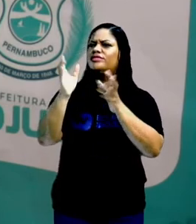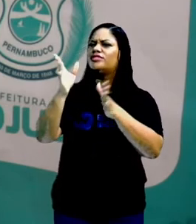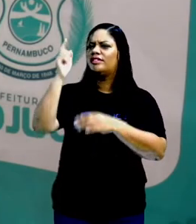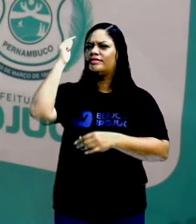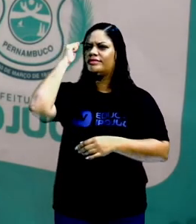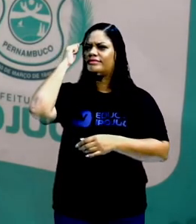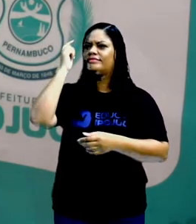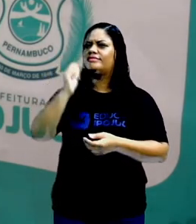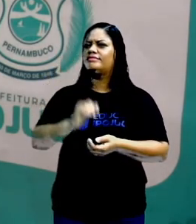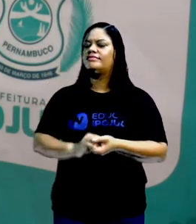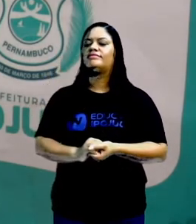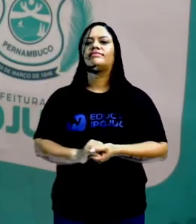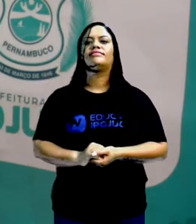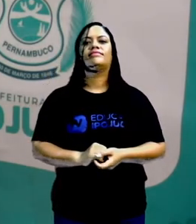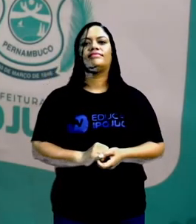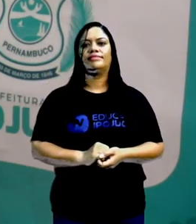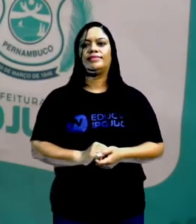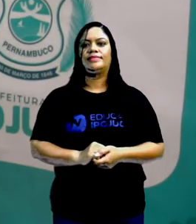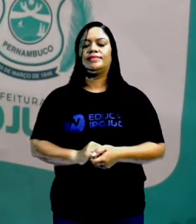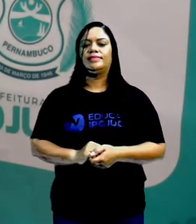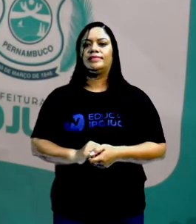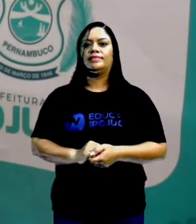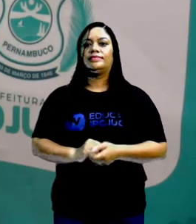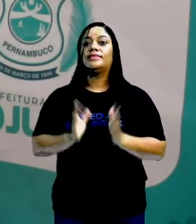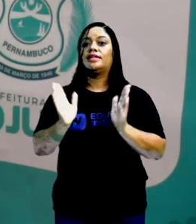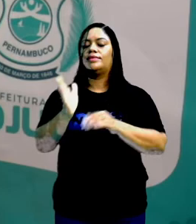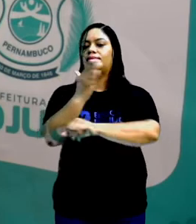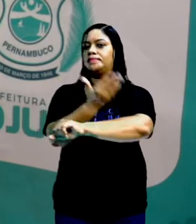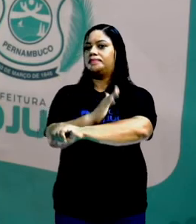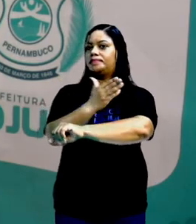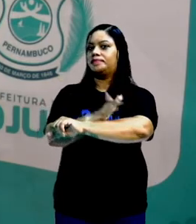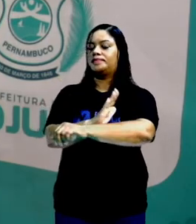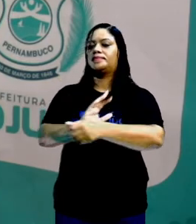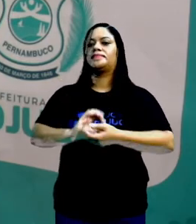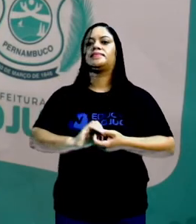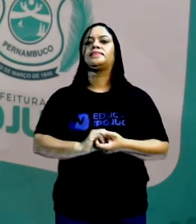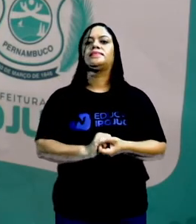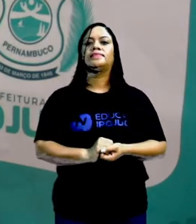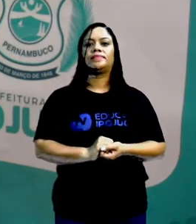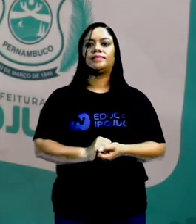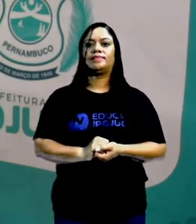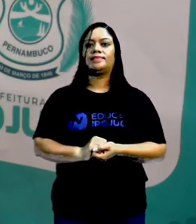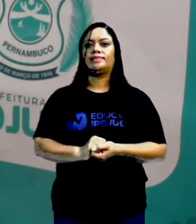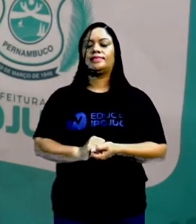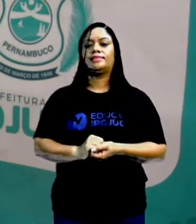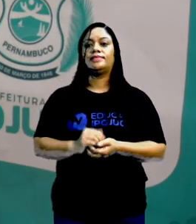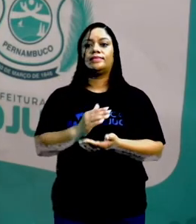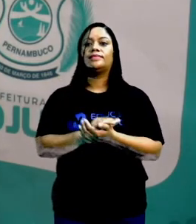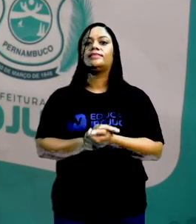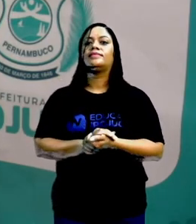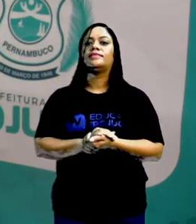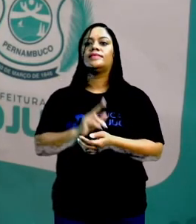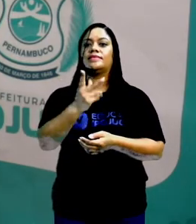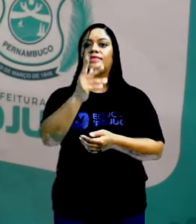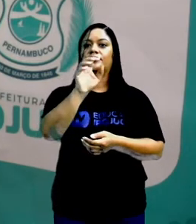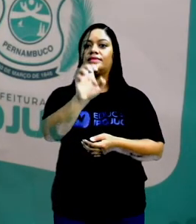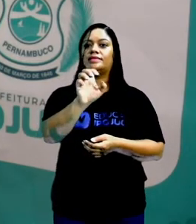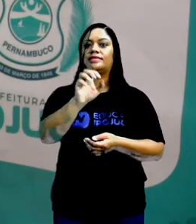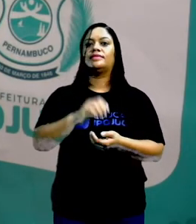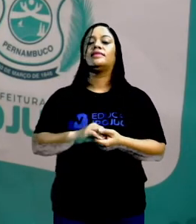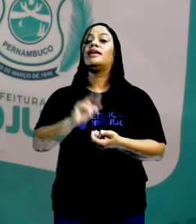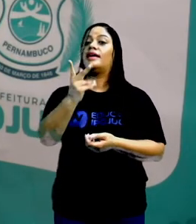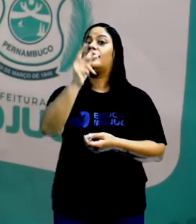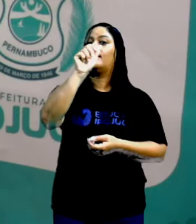nisso? Vamos lá. Agora vamos praticar. Complete os espaços com H-E, H-E,